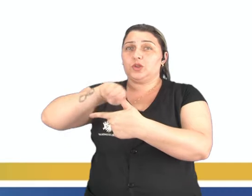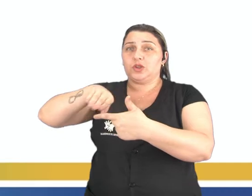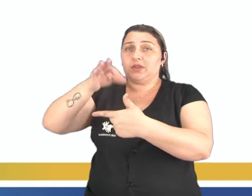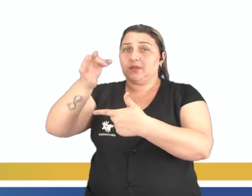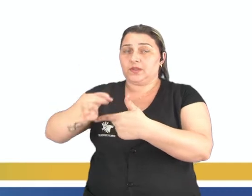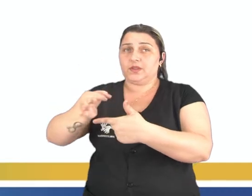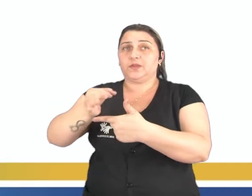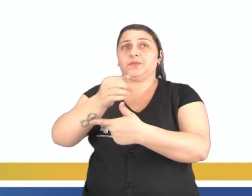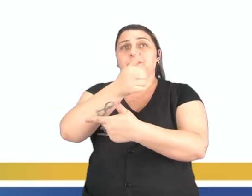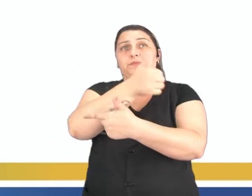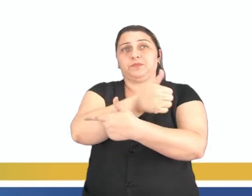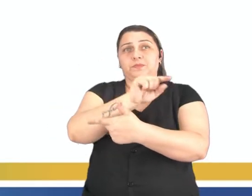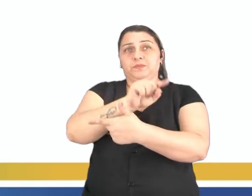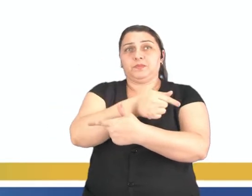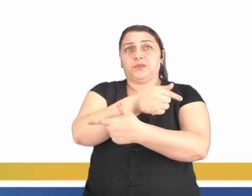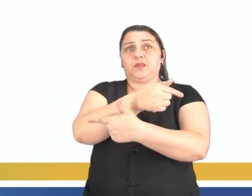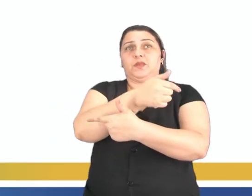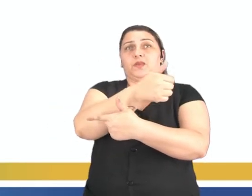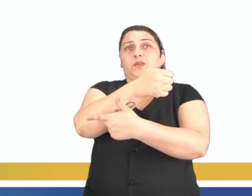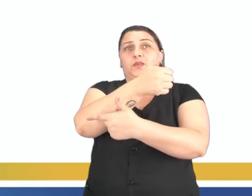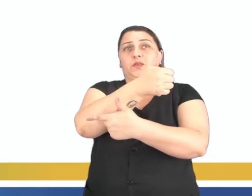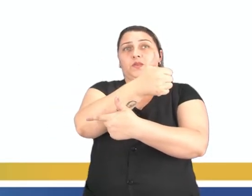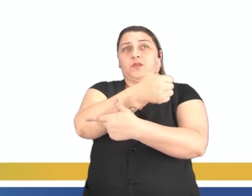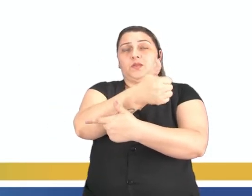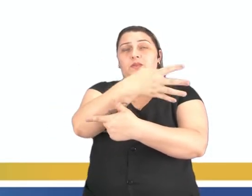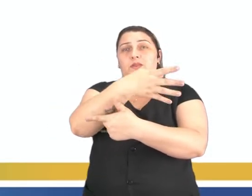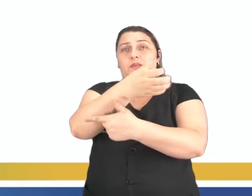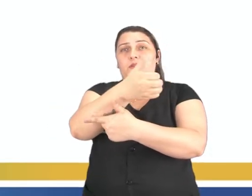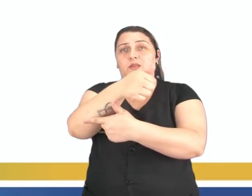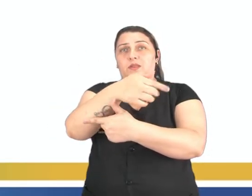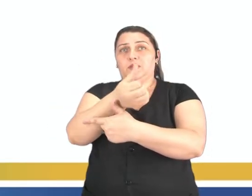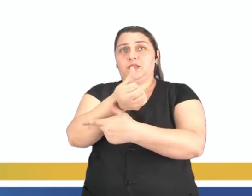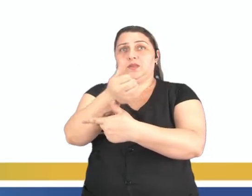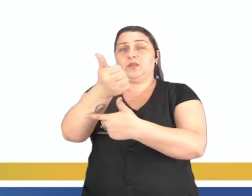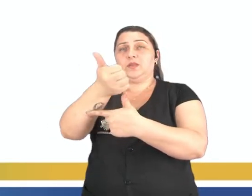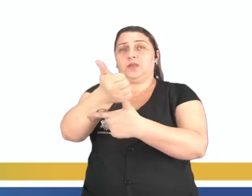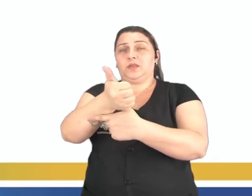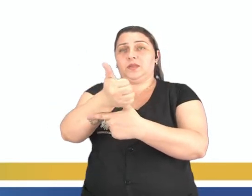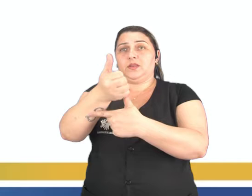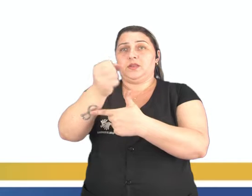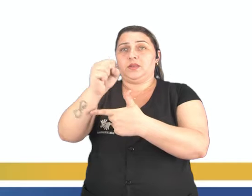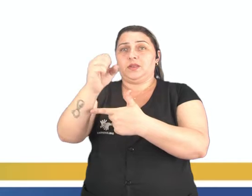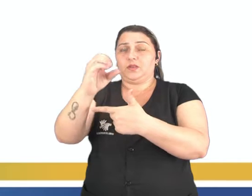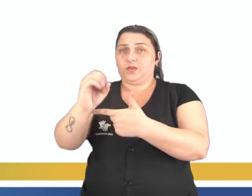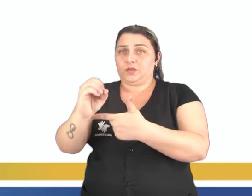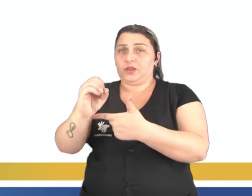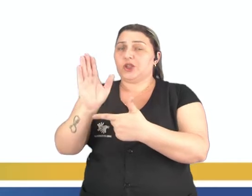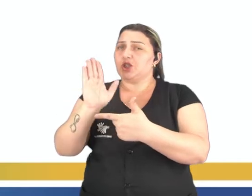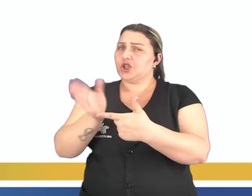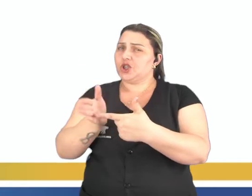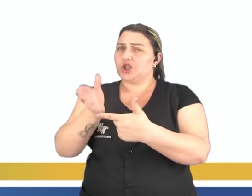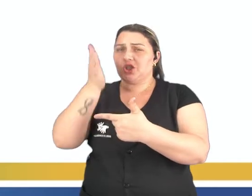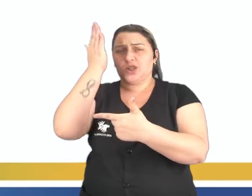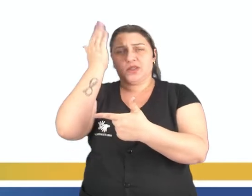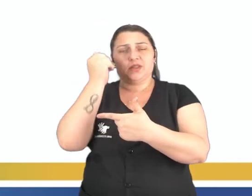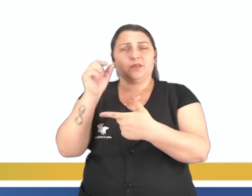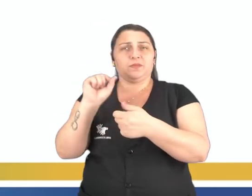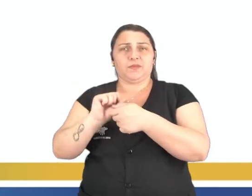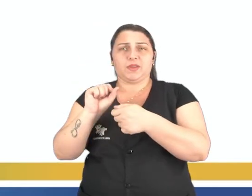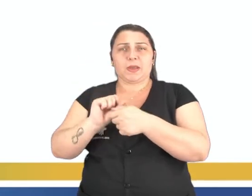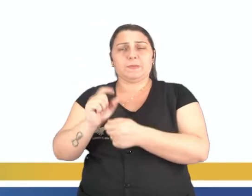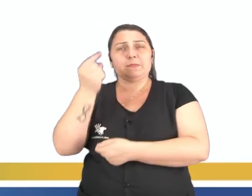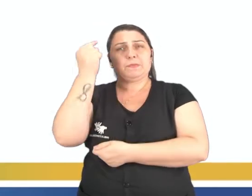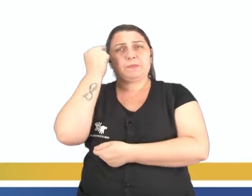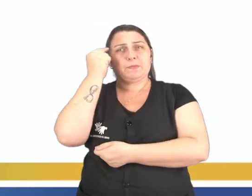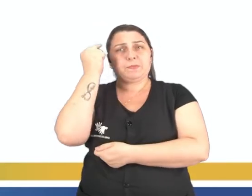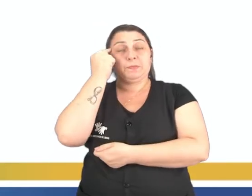certo? Então fica 1.476 dividido para 180. Essa divisão você já sabe fazer. Então você vai pensar